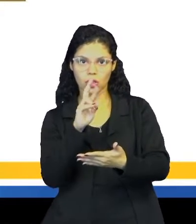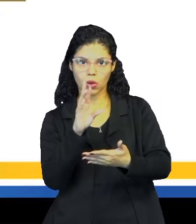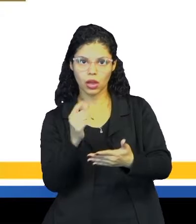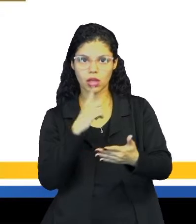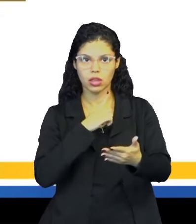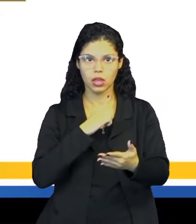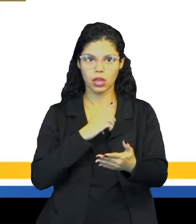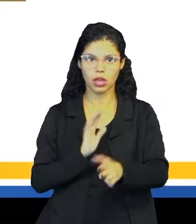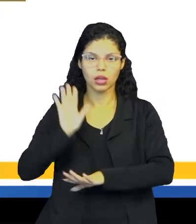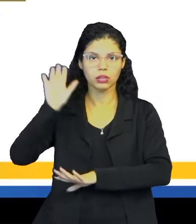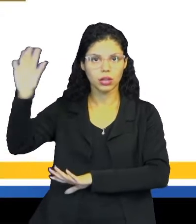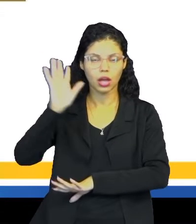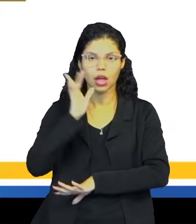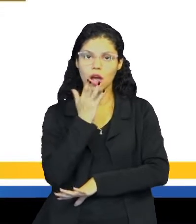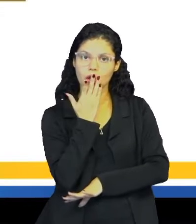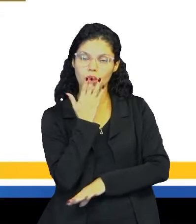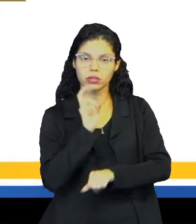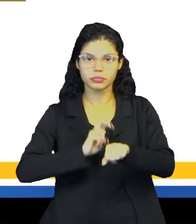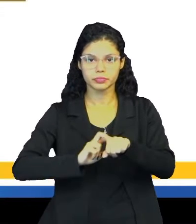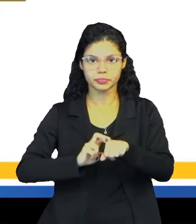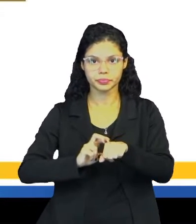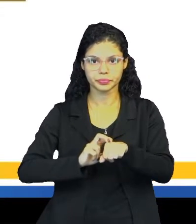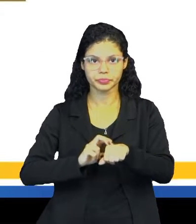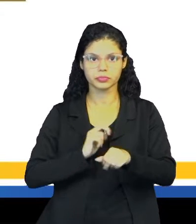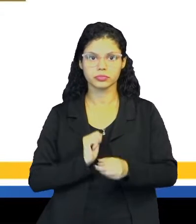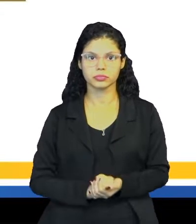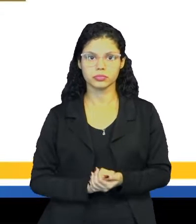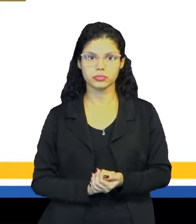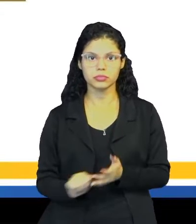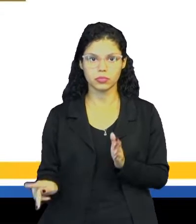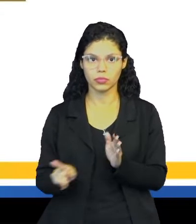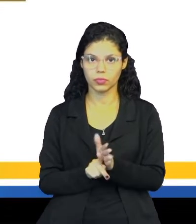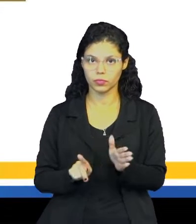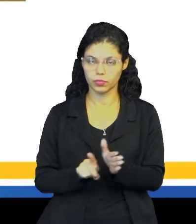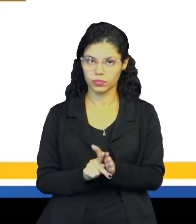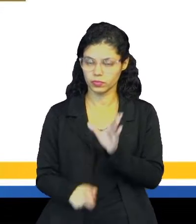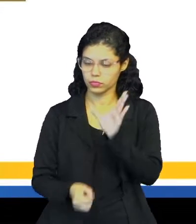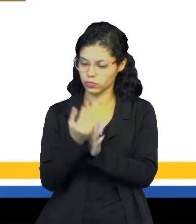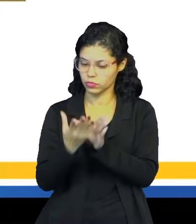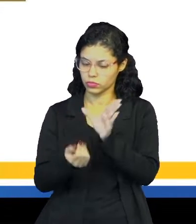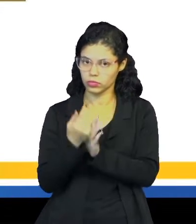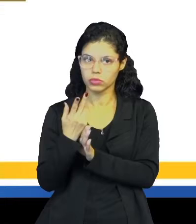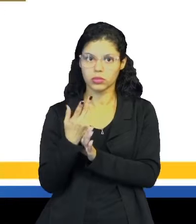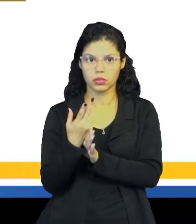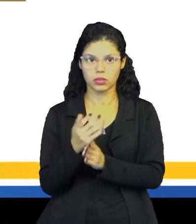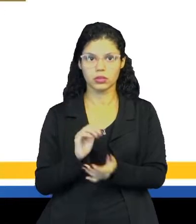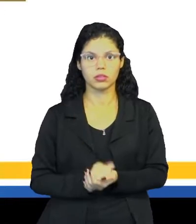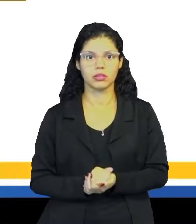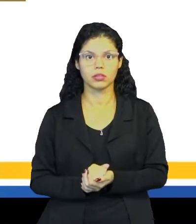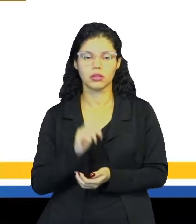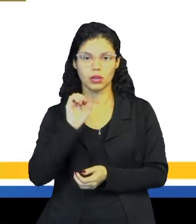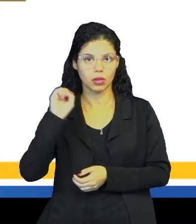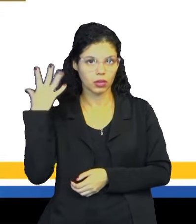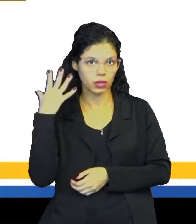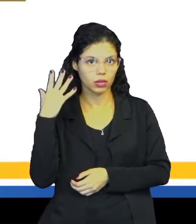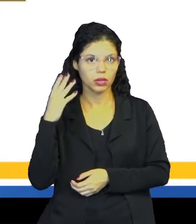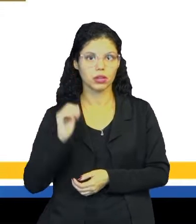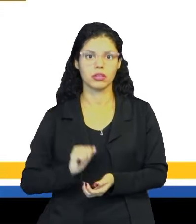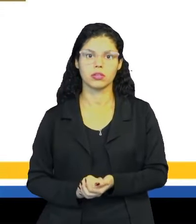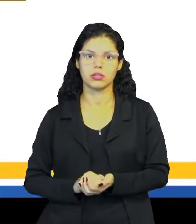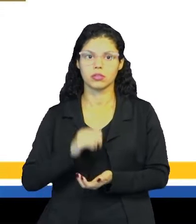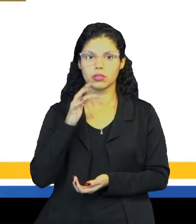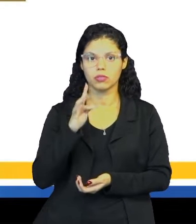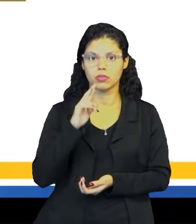essa clorofila aí deixa elas verdes, elas são capazes então de produzir aí a fotossíntese através desse